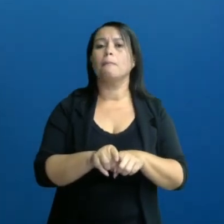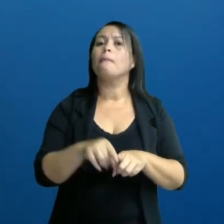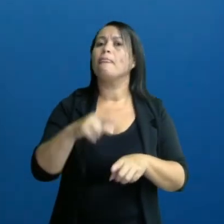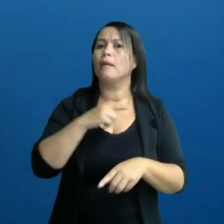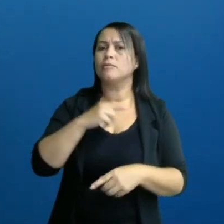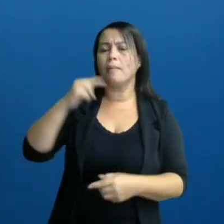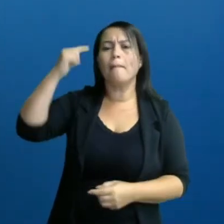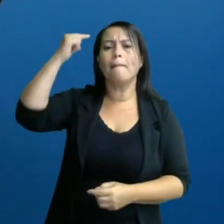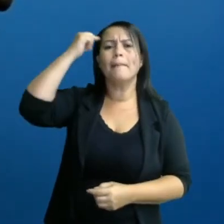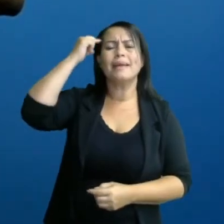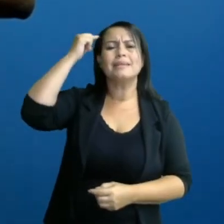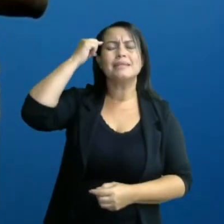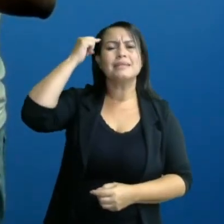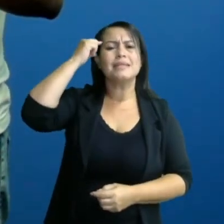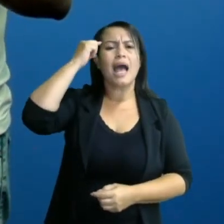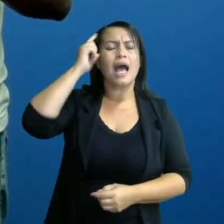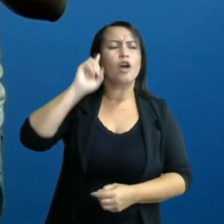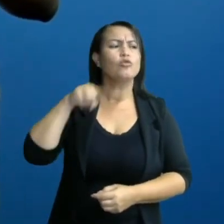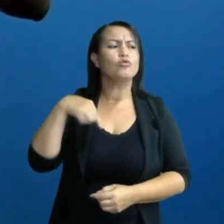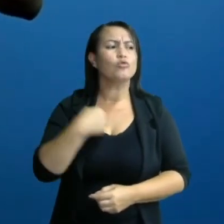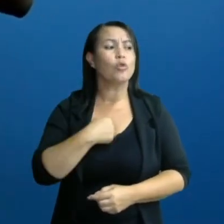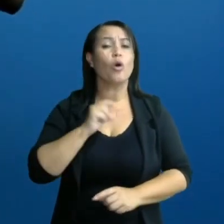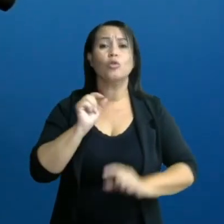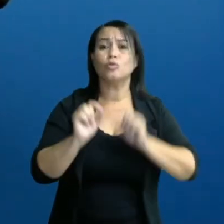temos que pensar no nosso